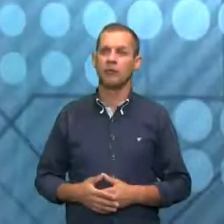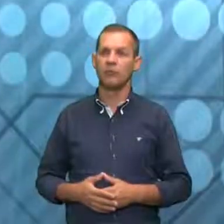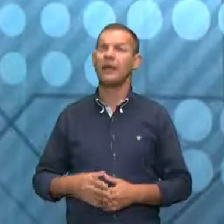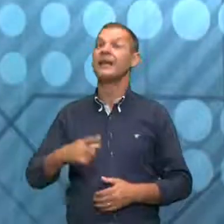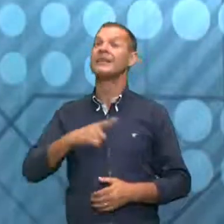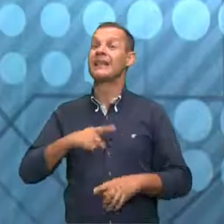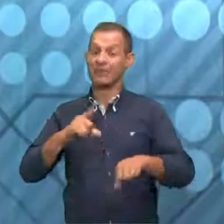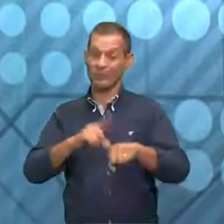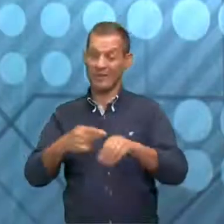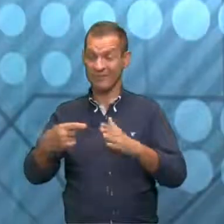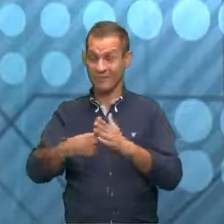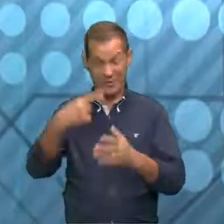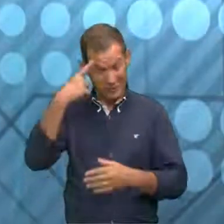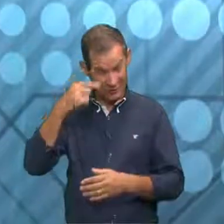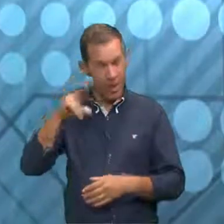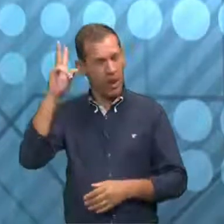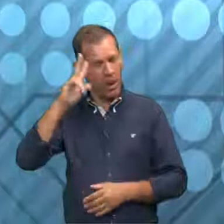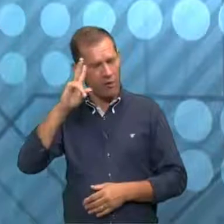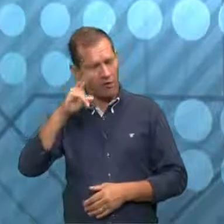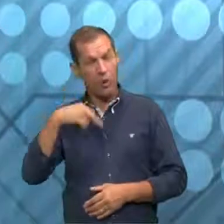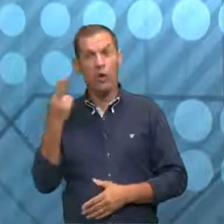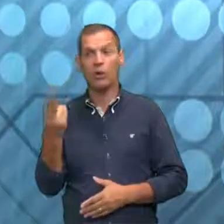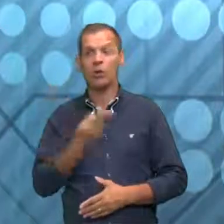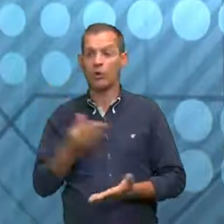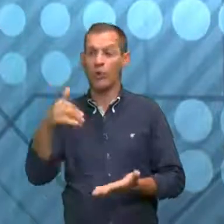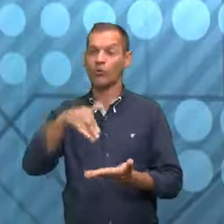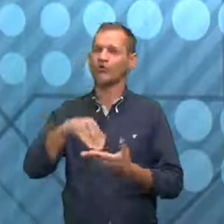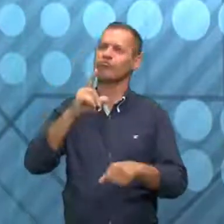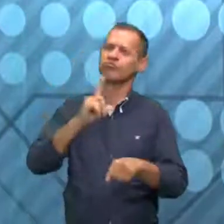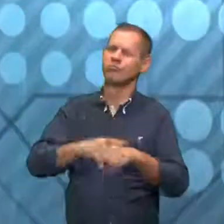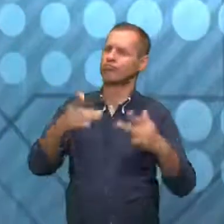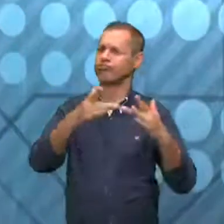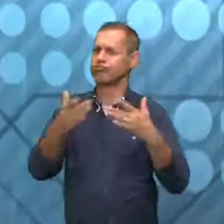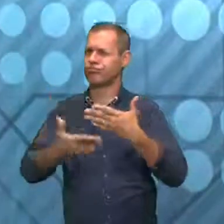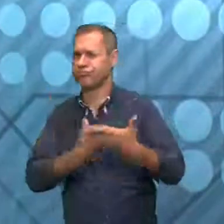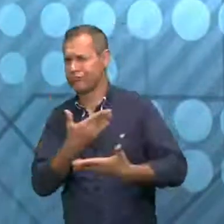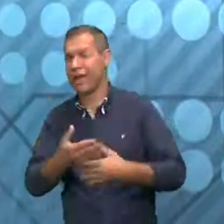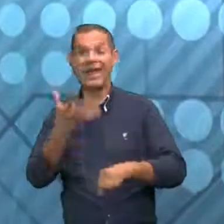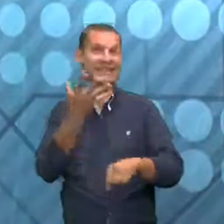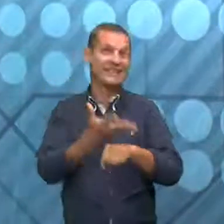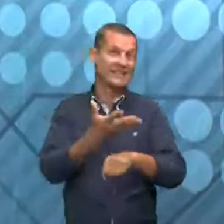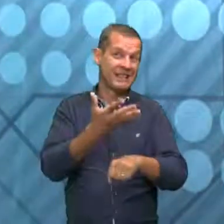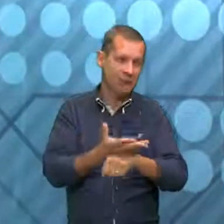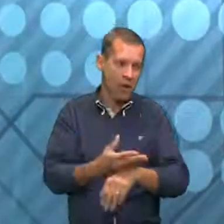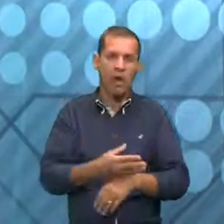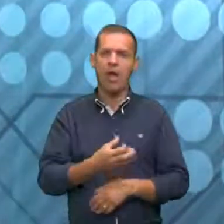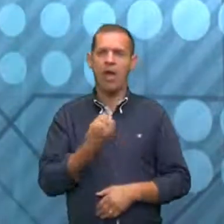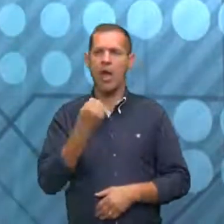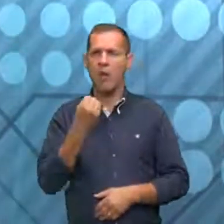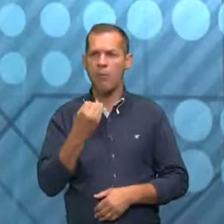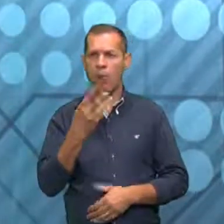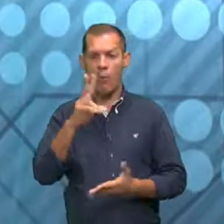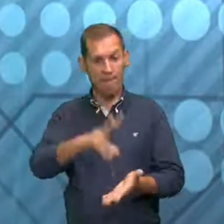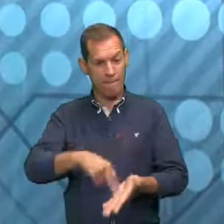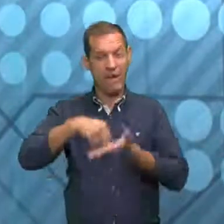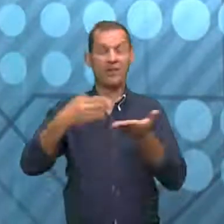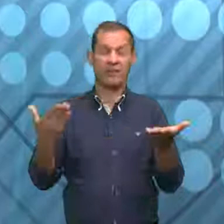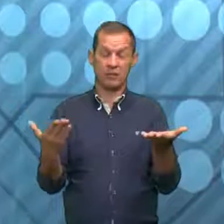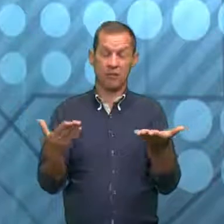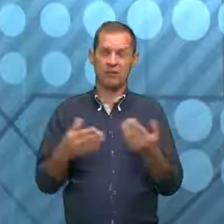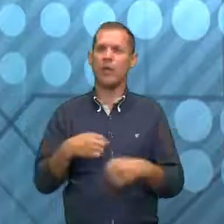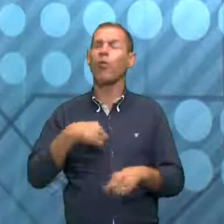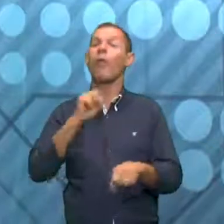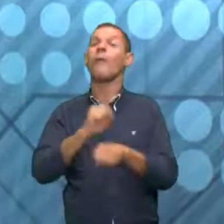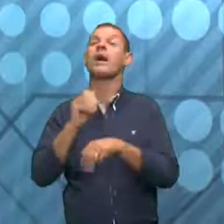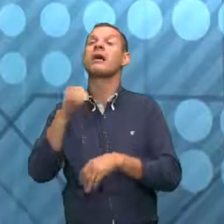Bom, tem mais um momento de dúvida. Lembrando que esse é o nosso último momento de interação da disciplina. Vale a pena você participar. Então eu